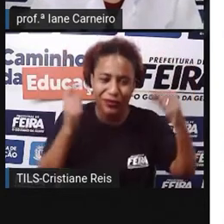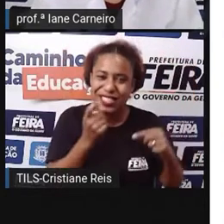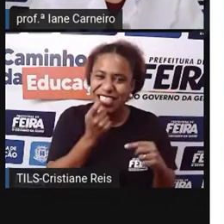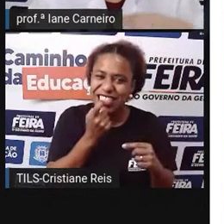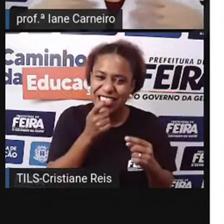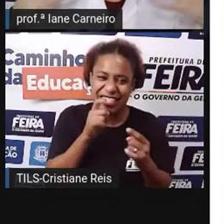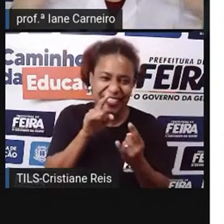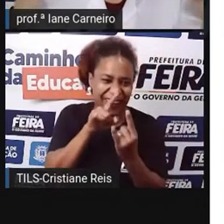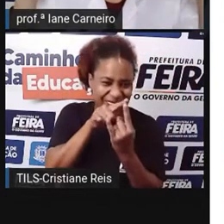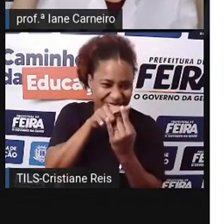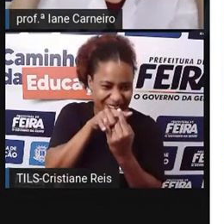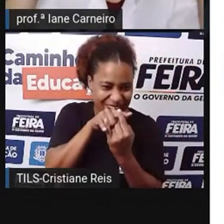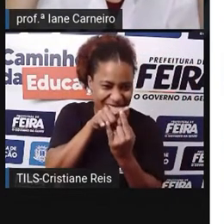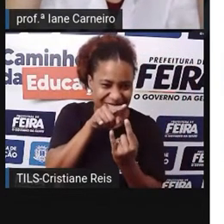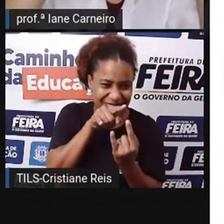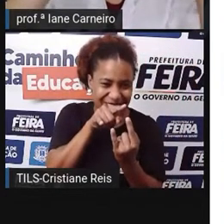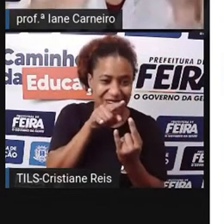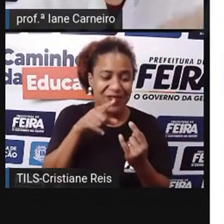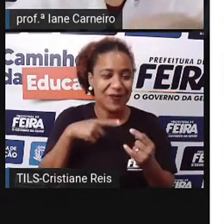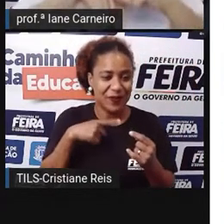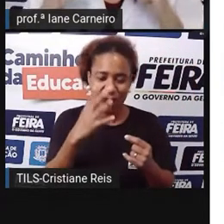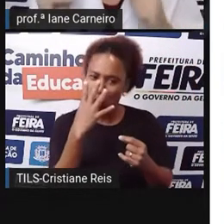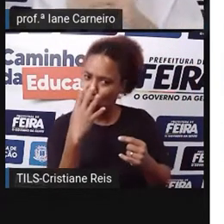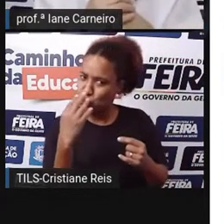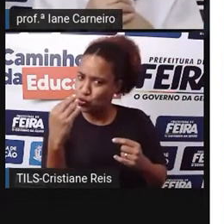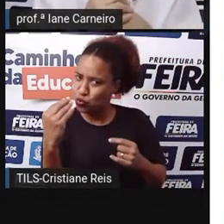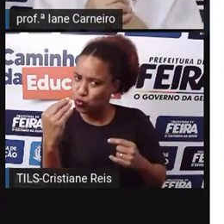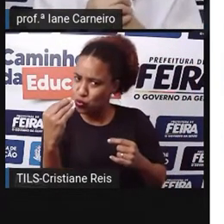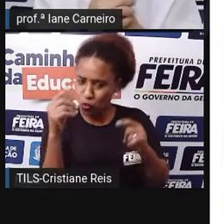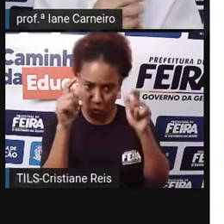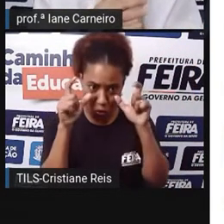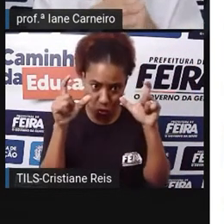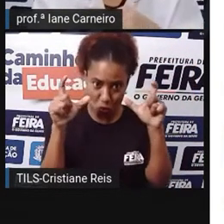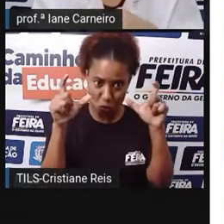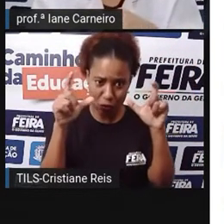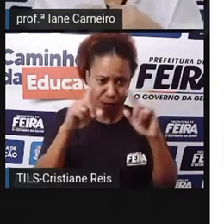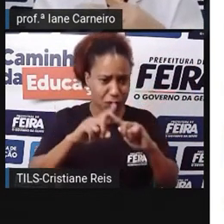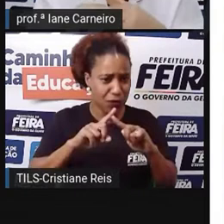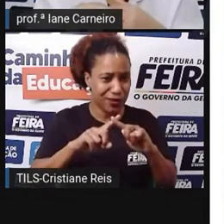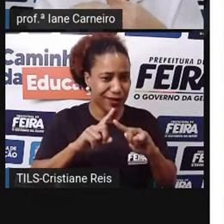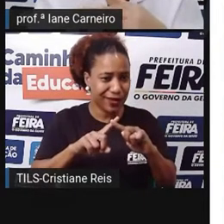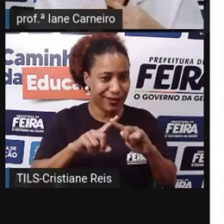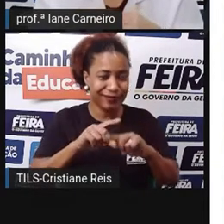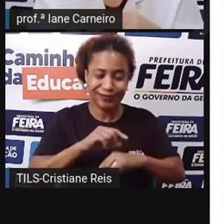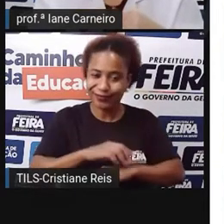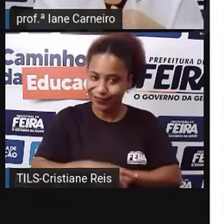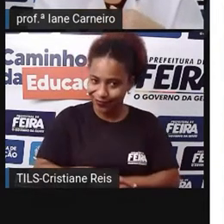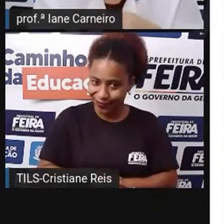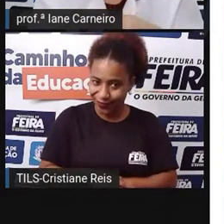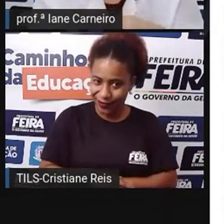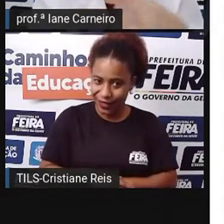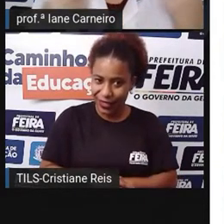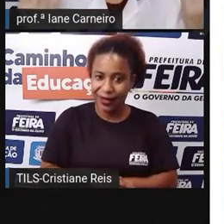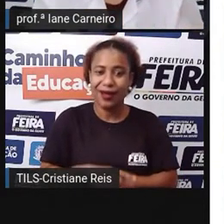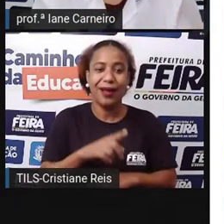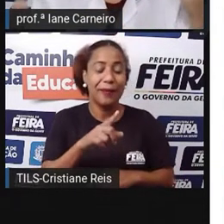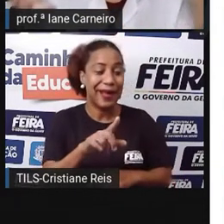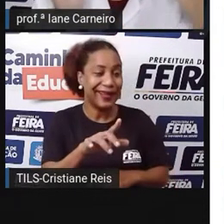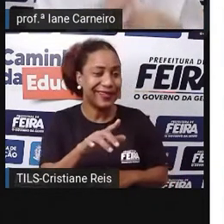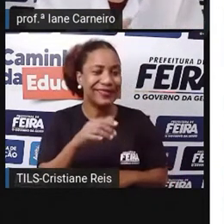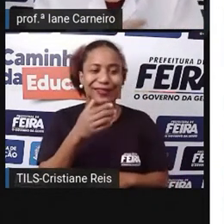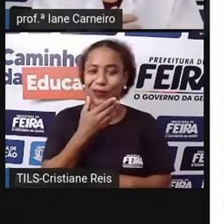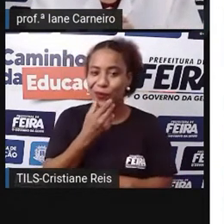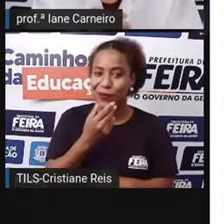aí, antes dele conseguir devorar também a Chapeuzinho Vermelho, aparece um caçador, né, que vai